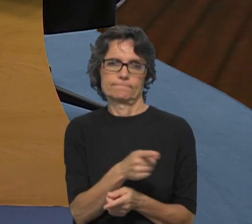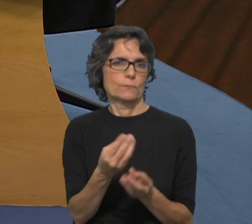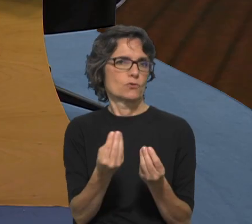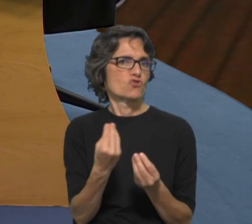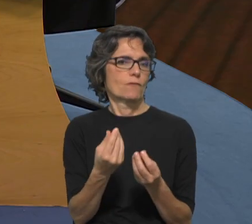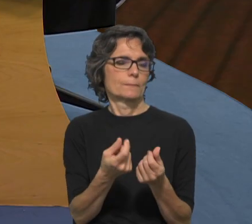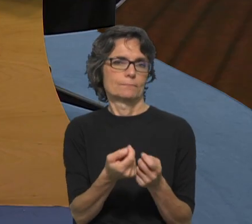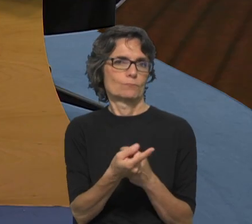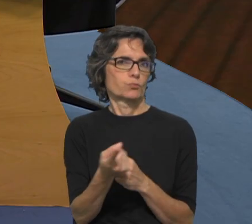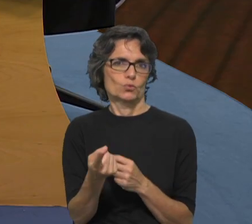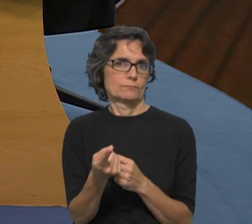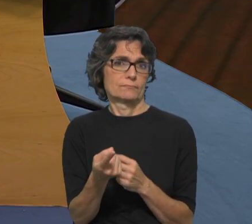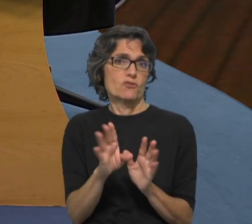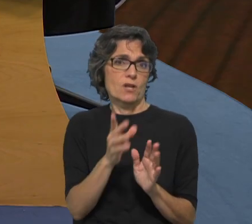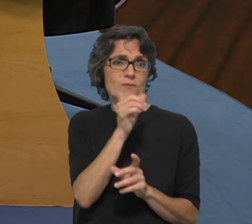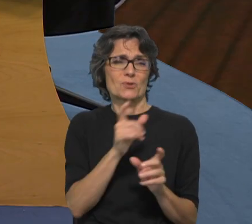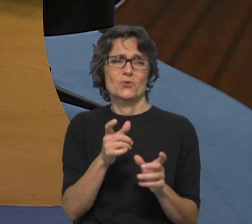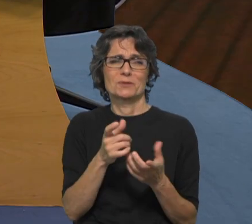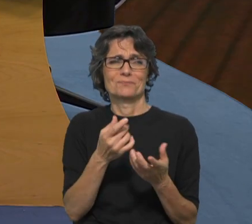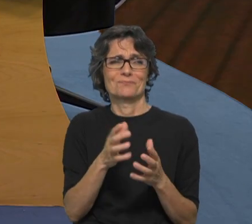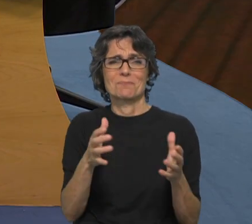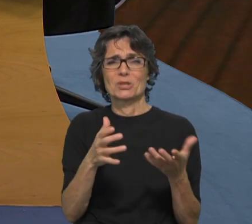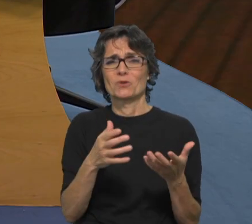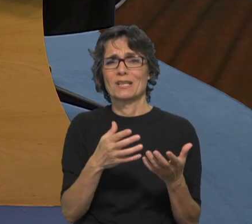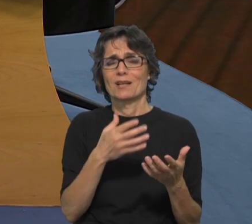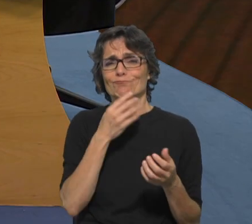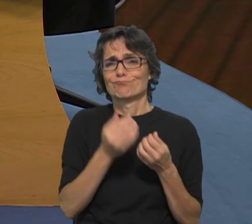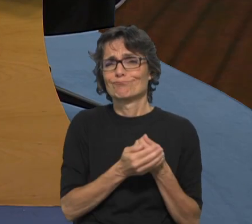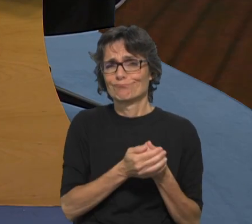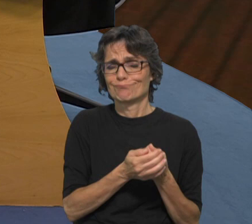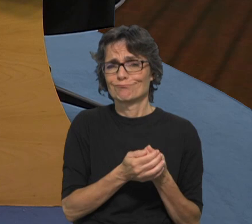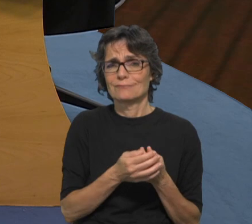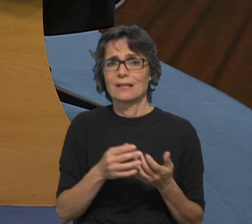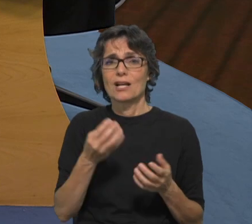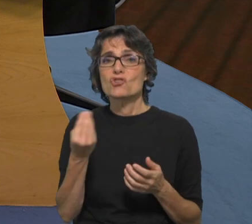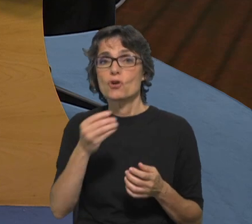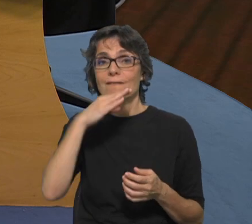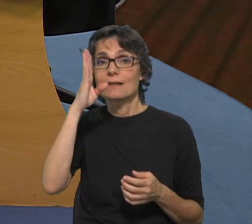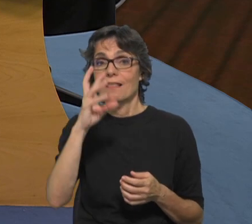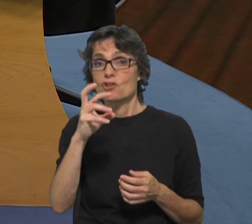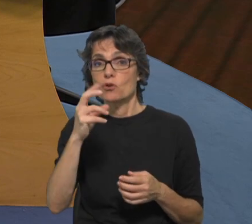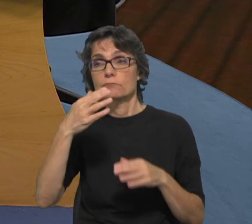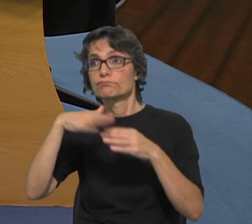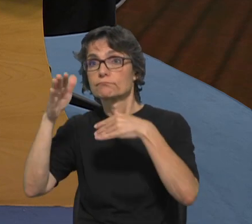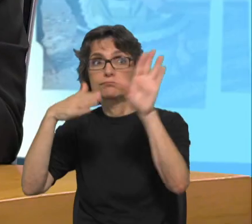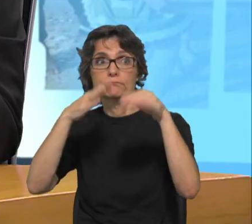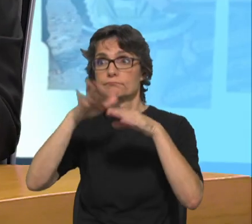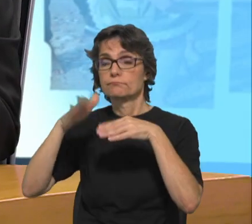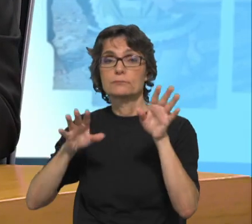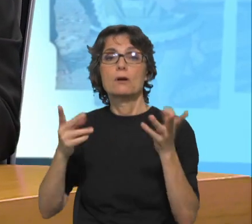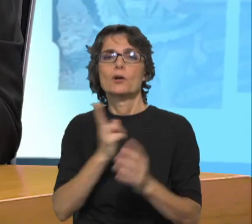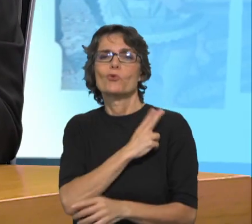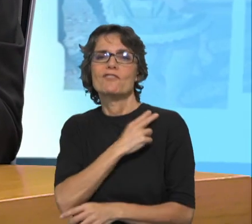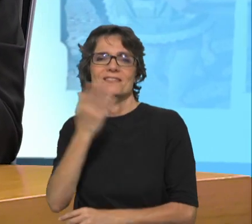destes poucos há uma população bastante envelhecida e, portanto, há poucos jovens, sobretudo a partir dos 18 anos, saem para as universidades e, portanto,